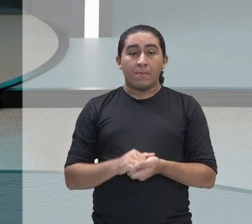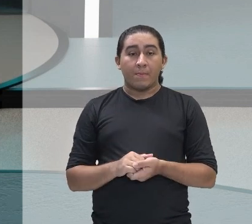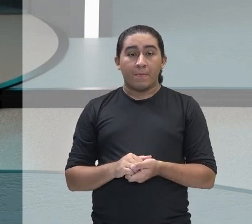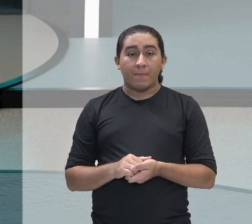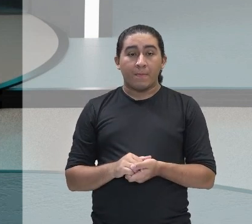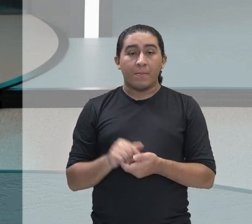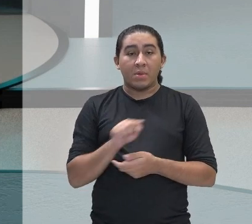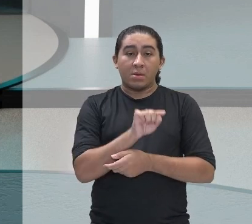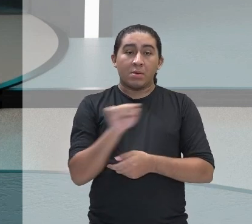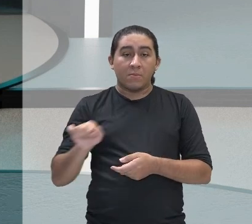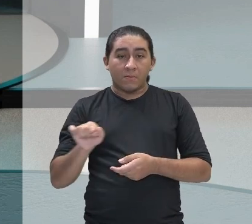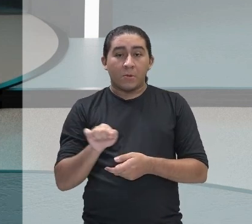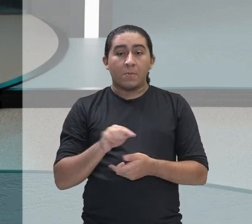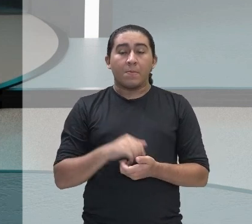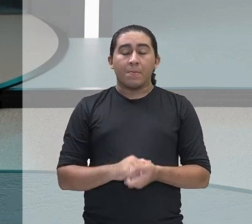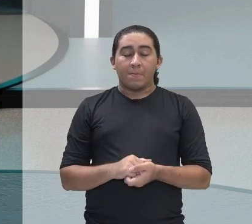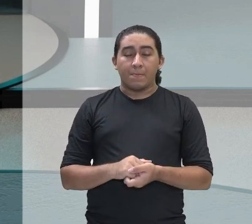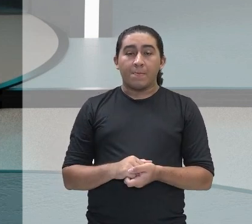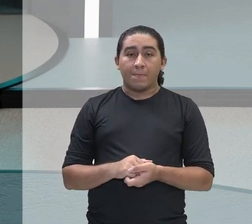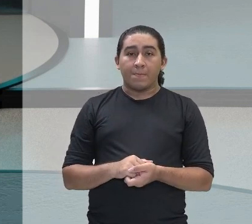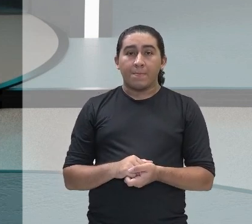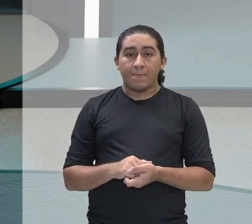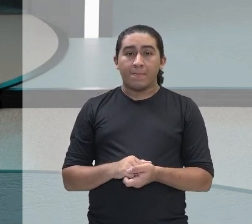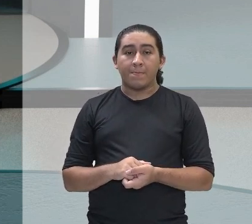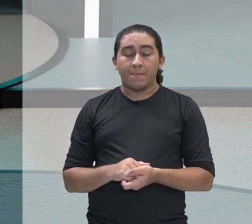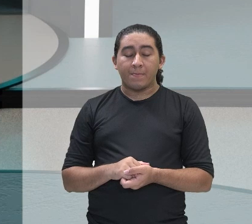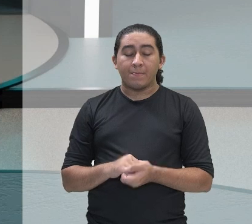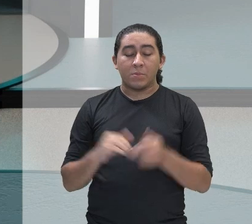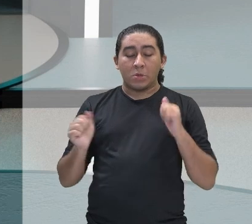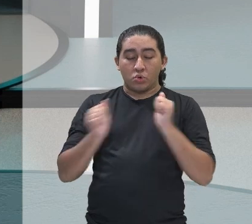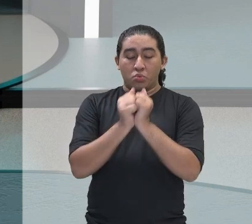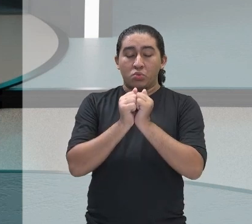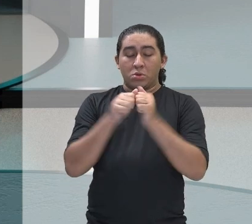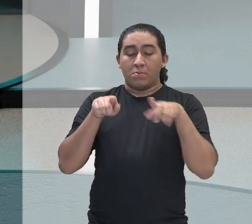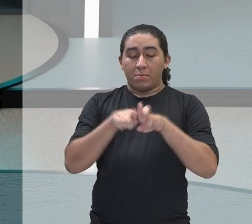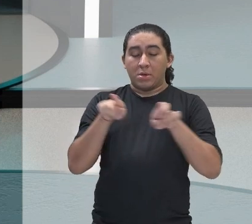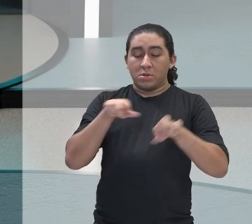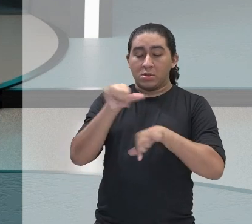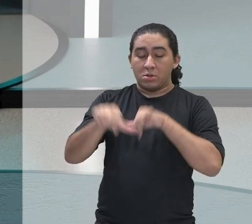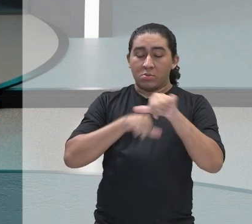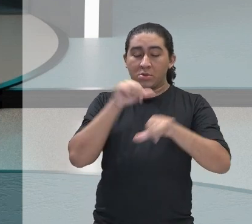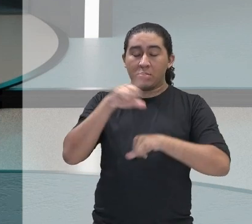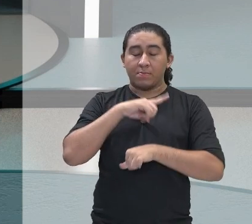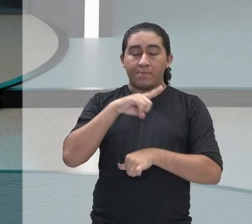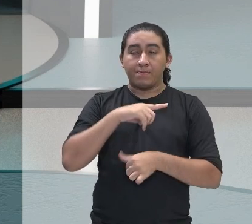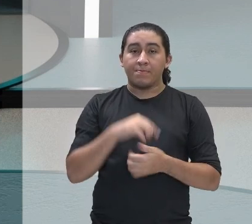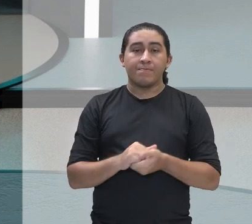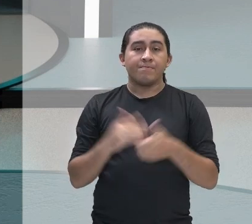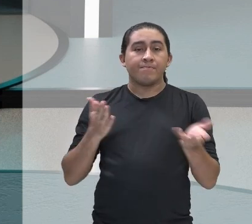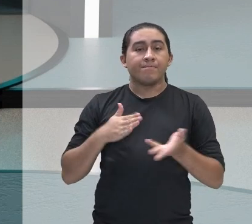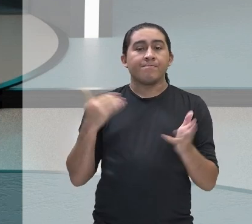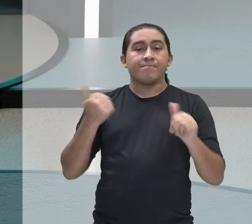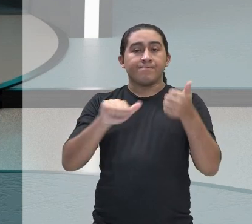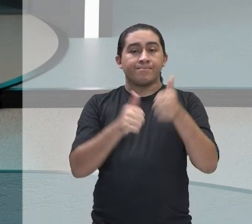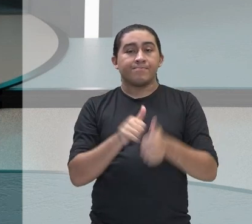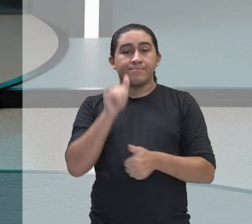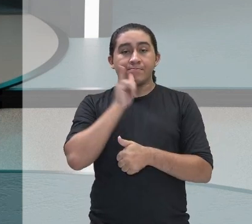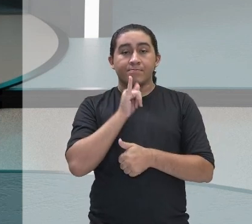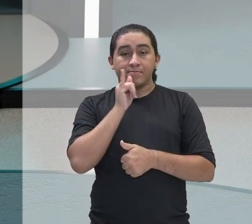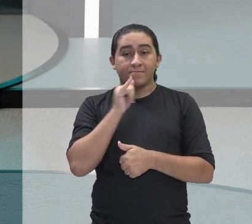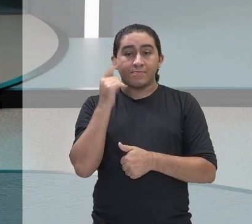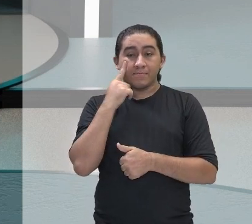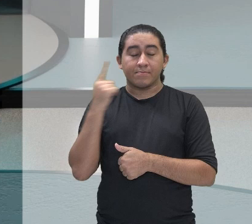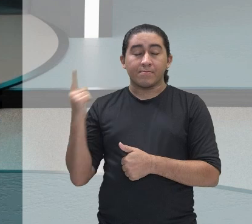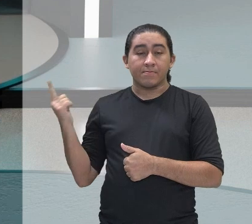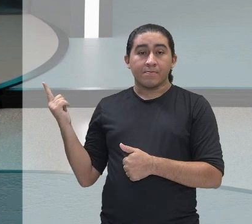vai juntar, mas vai ter uma alteração. Então, vamos verificar no exemplo.